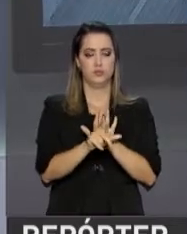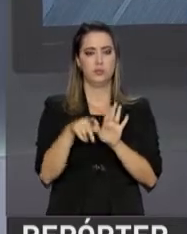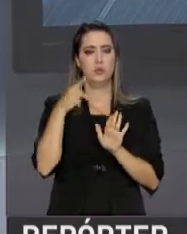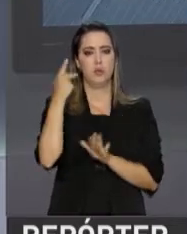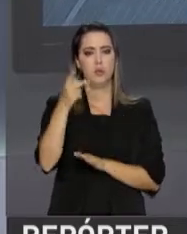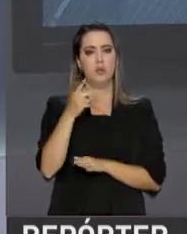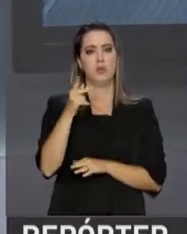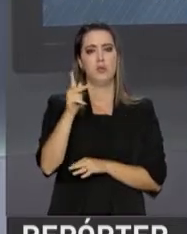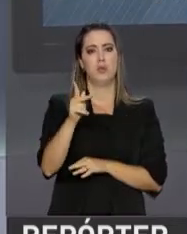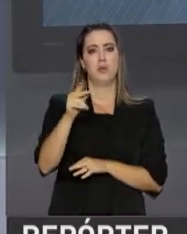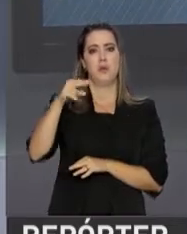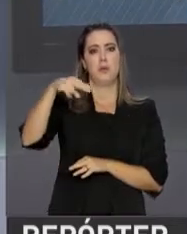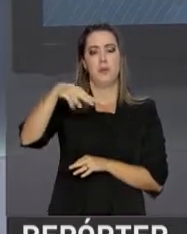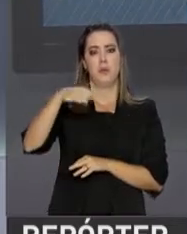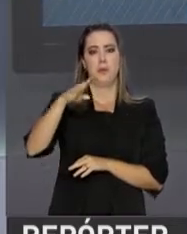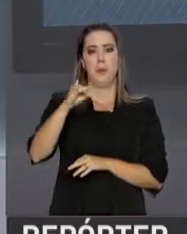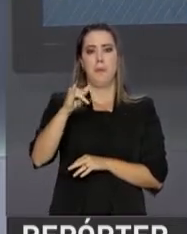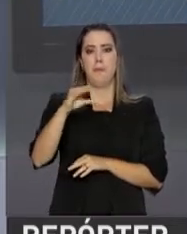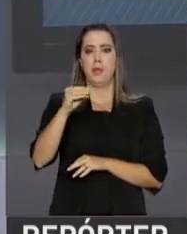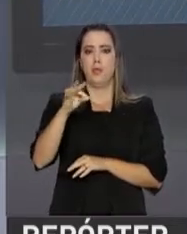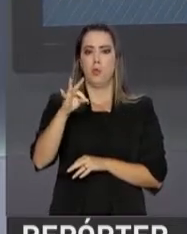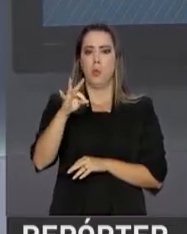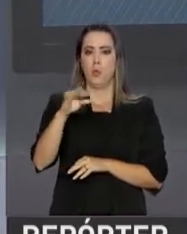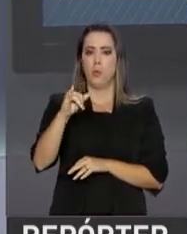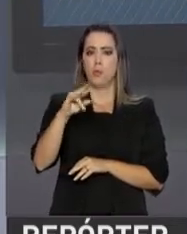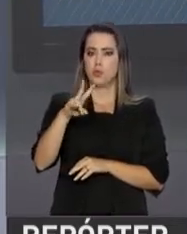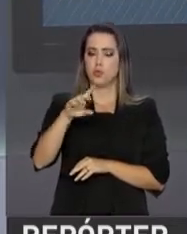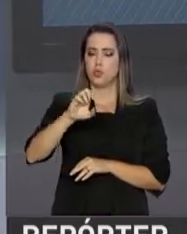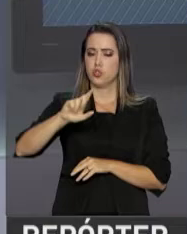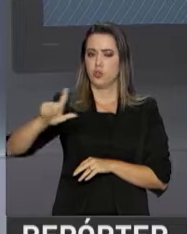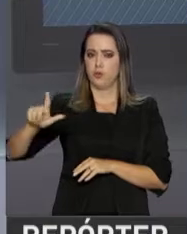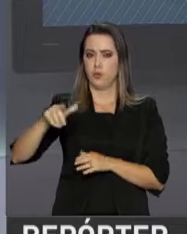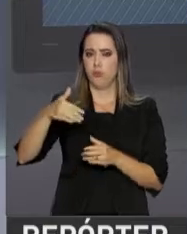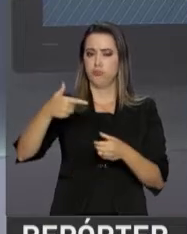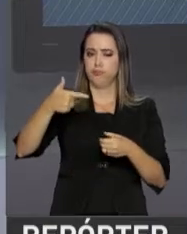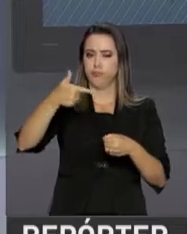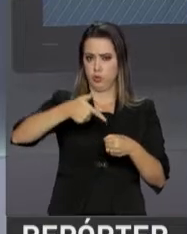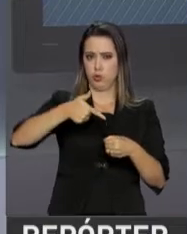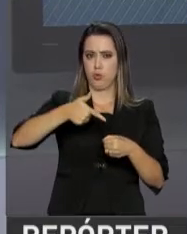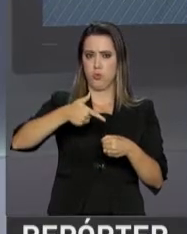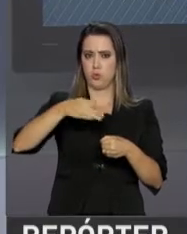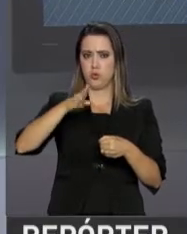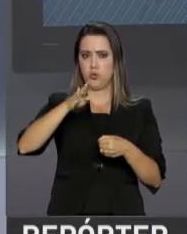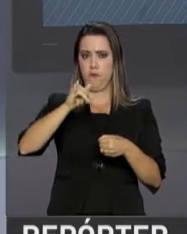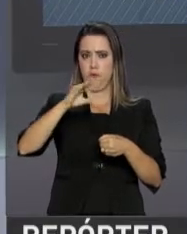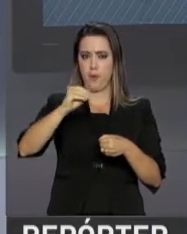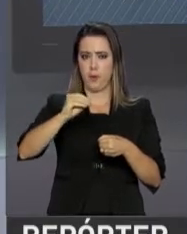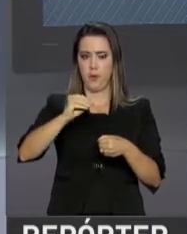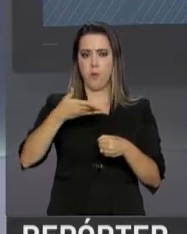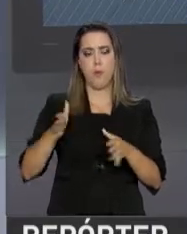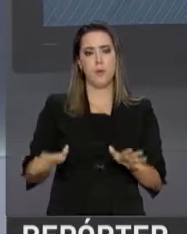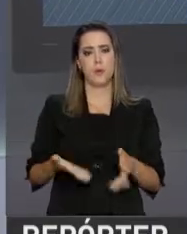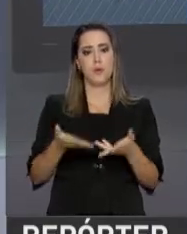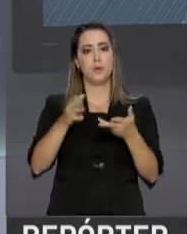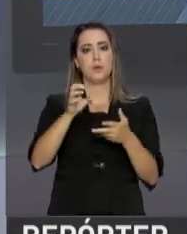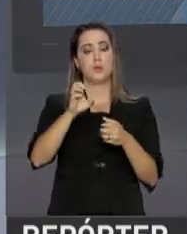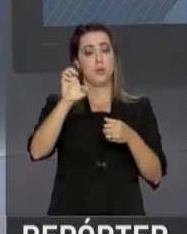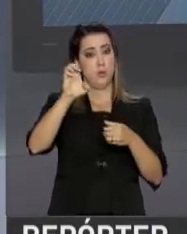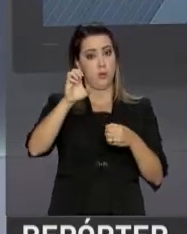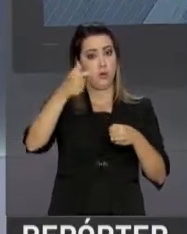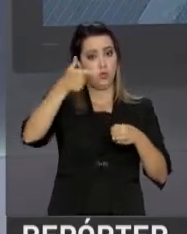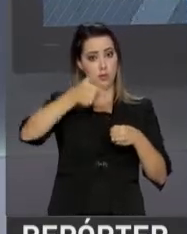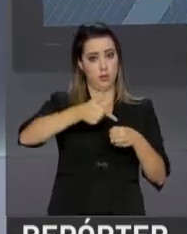nacional de biocombustíveis conhecida como renovo abril além de incentivar a produção de etanol e biodiesel no